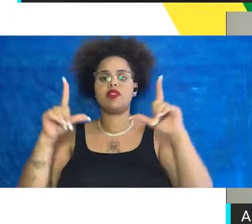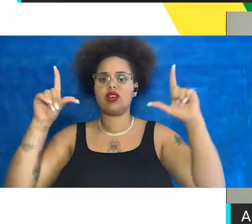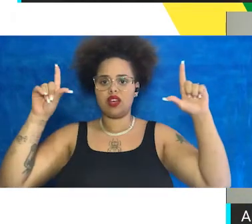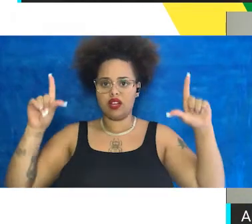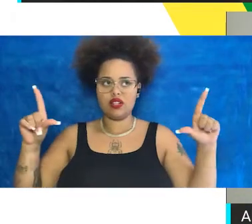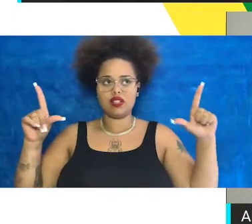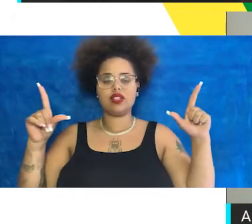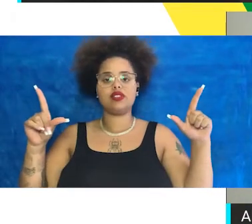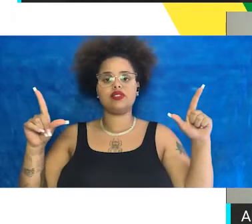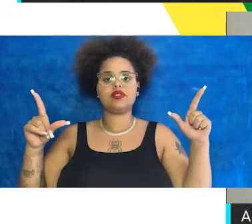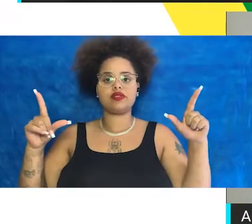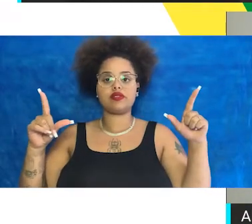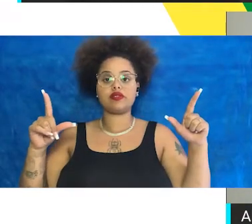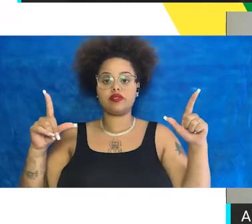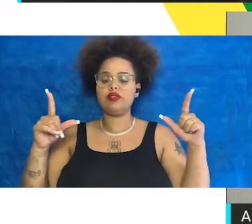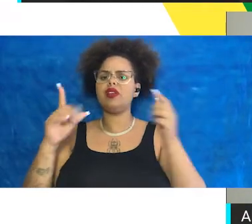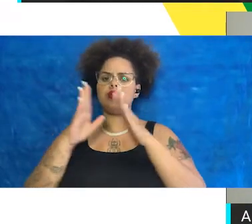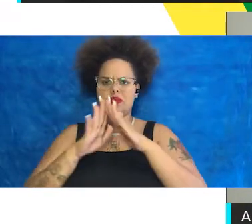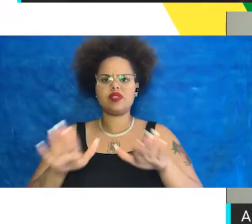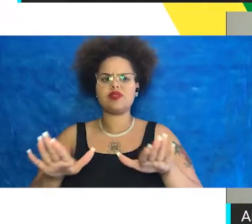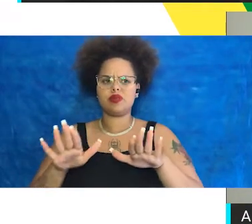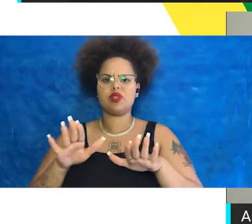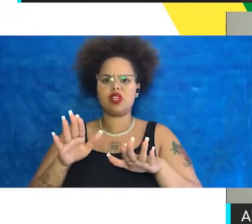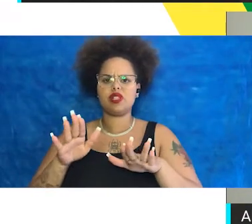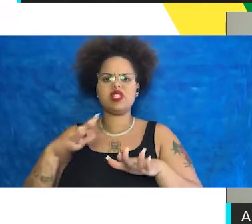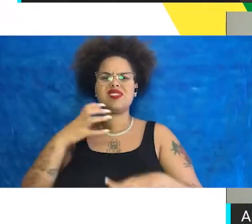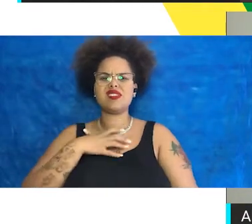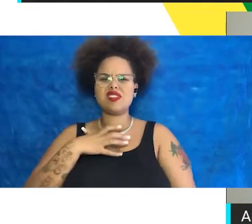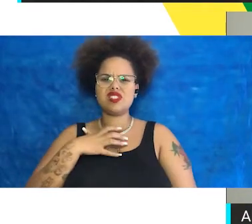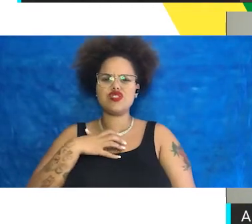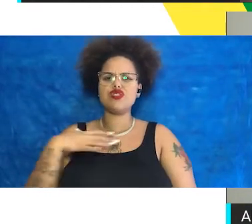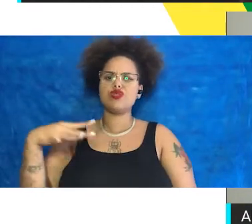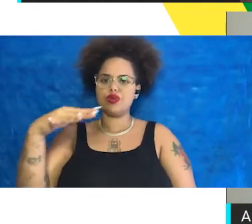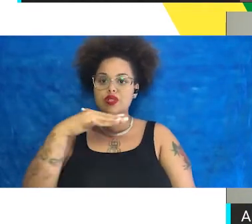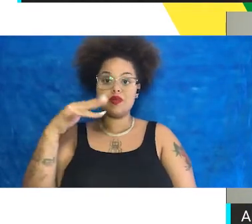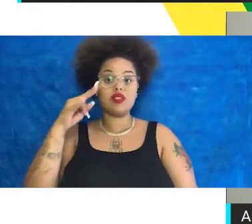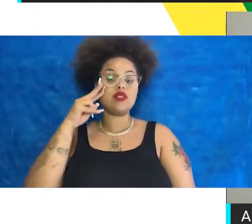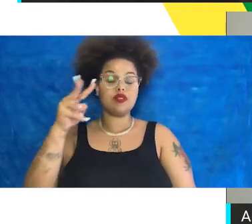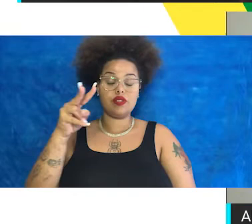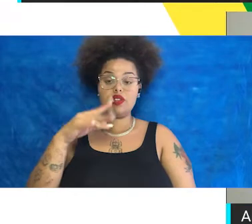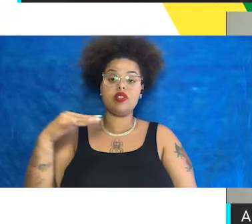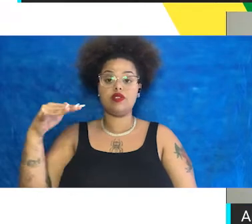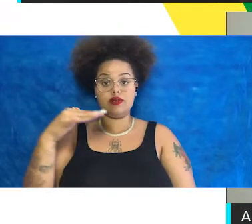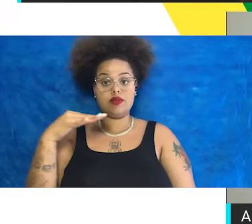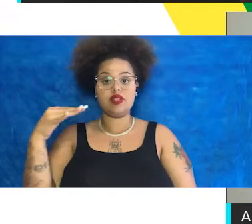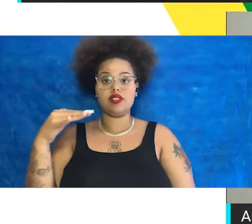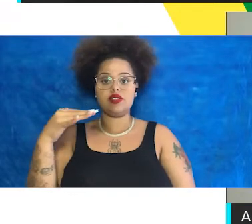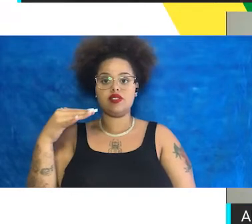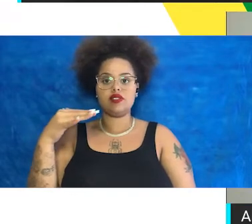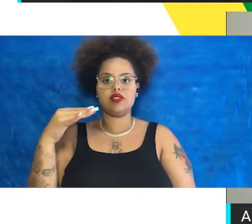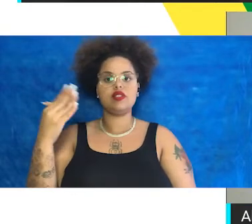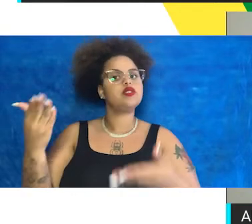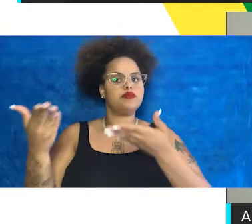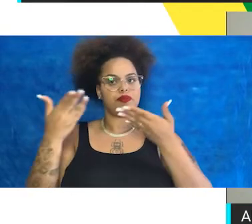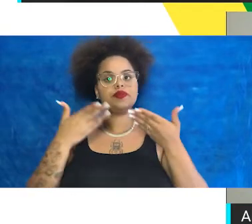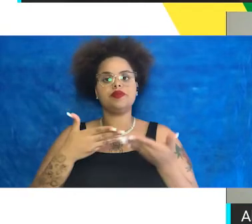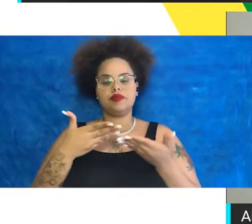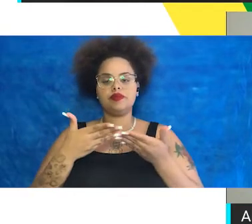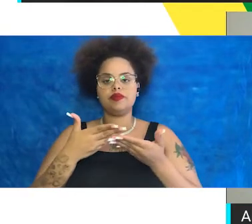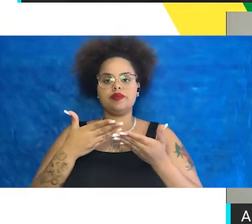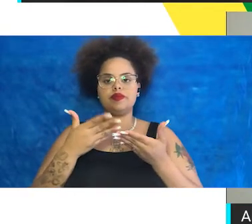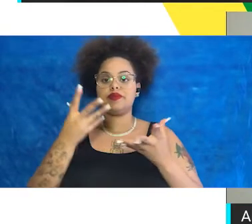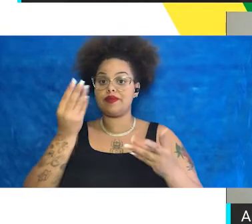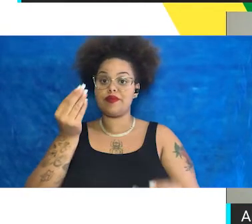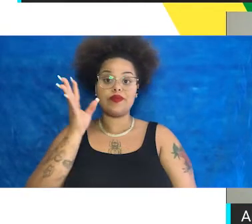assim. Então é bem disso mesmo, né? É de sentir o espaço, de olhar o espaço e de trazer, assim.